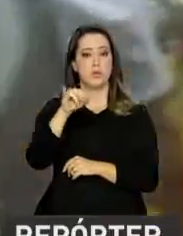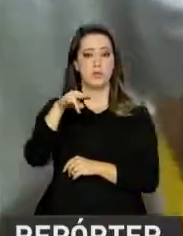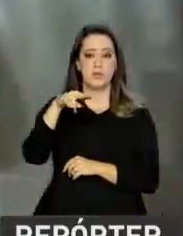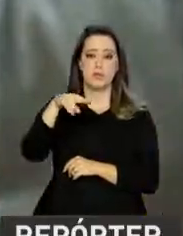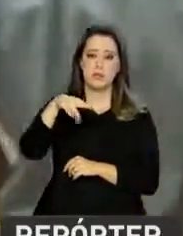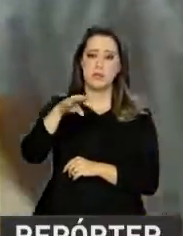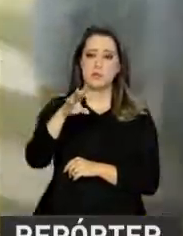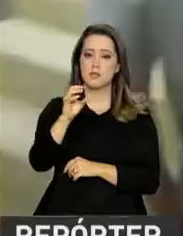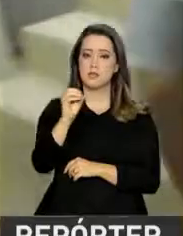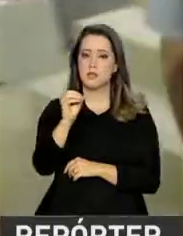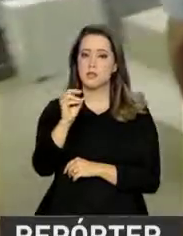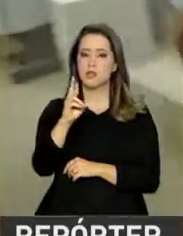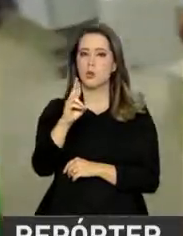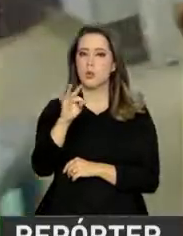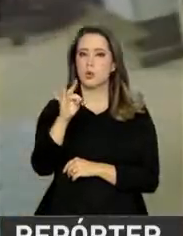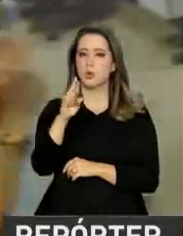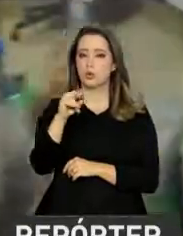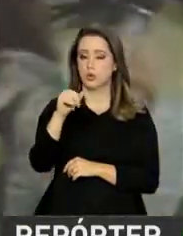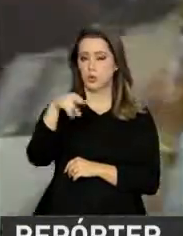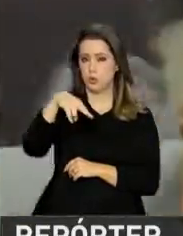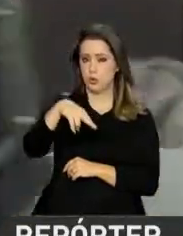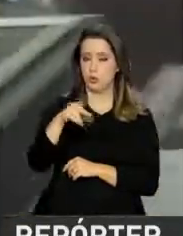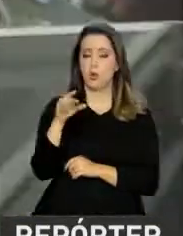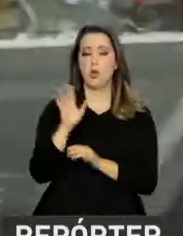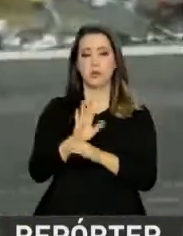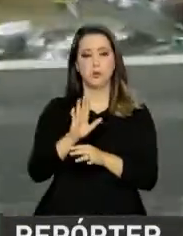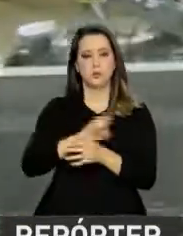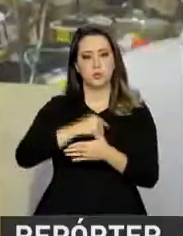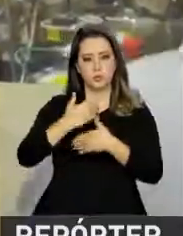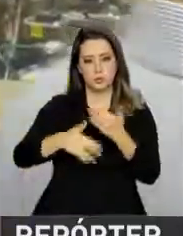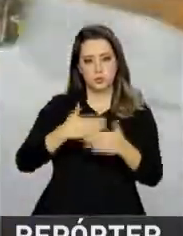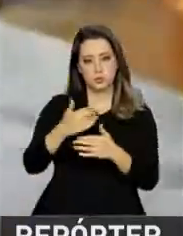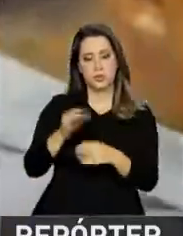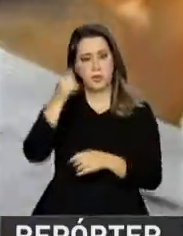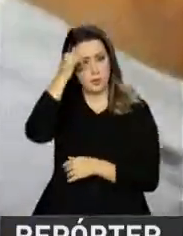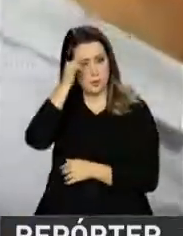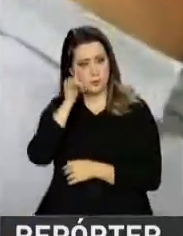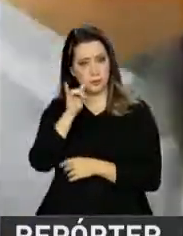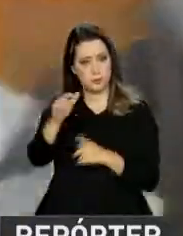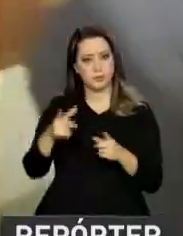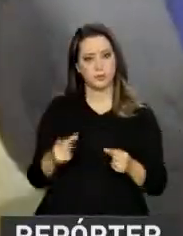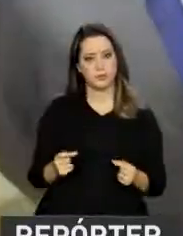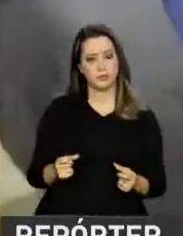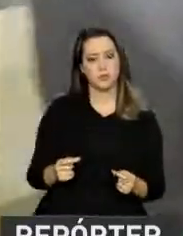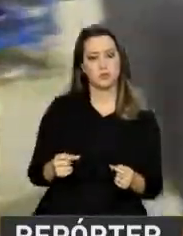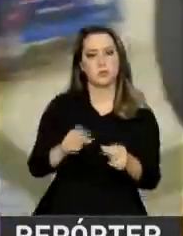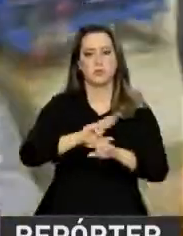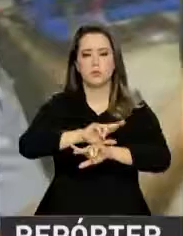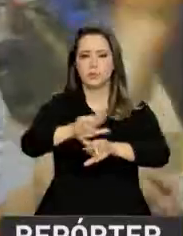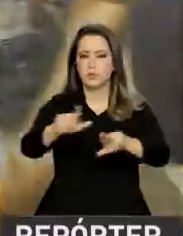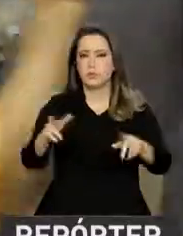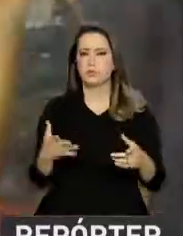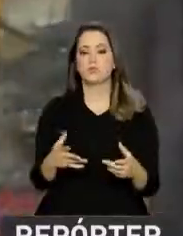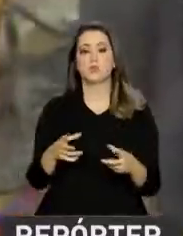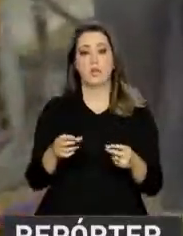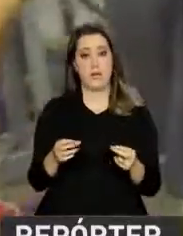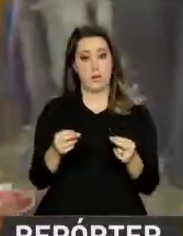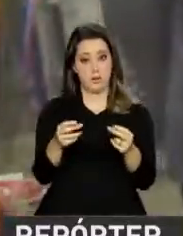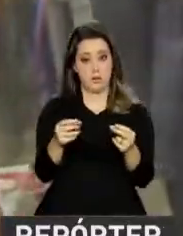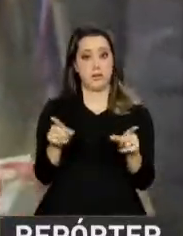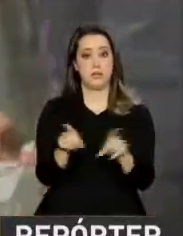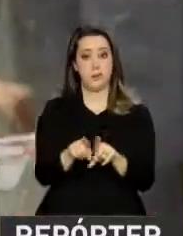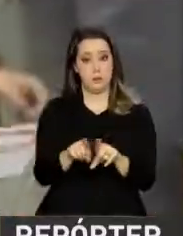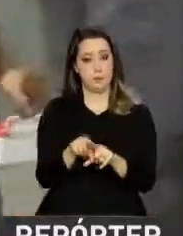por exemplo a desenvolver nanopartículas para o diagnóstico de câncer e combate a vírus e bactérias o projeto sírios vai